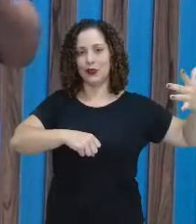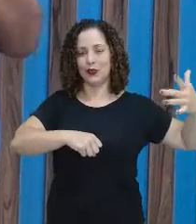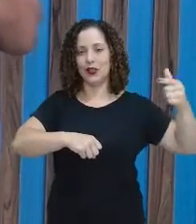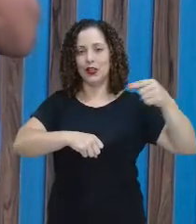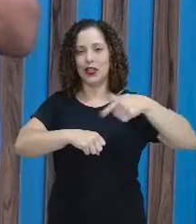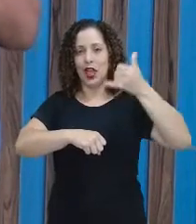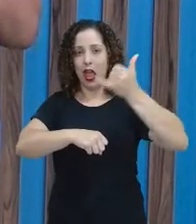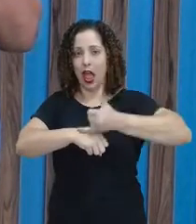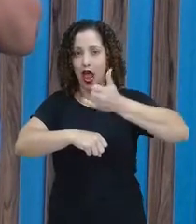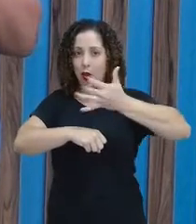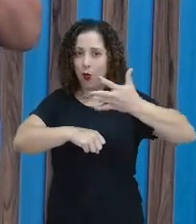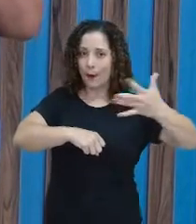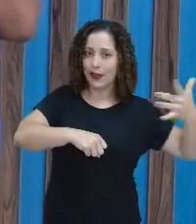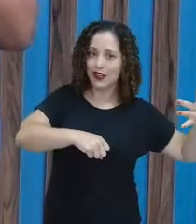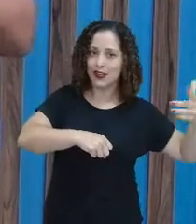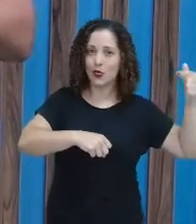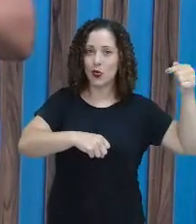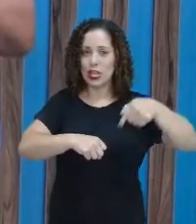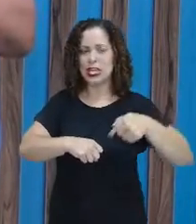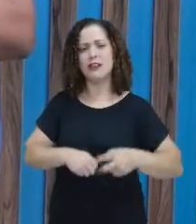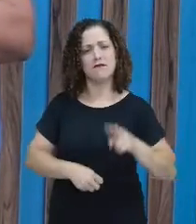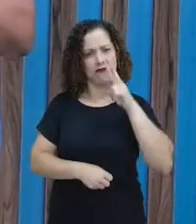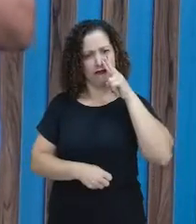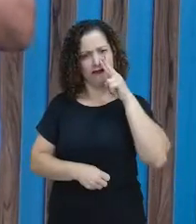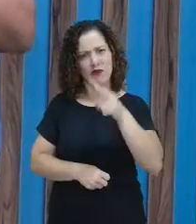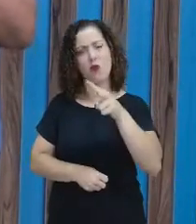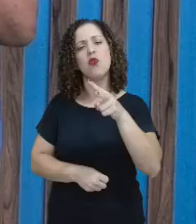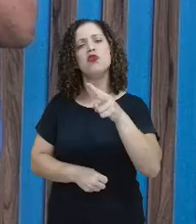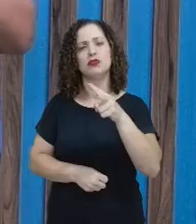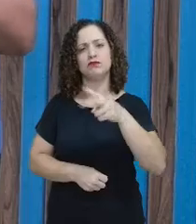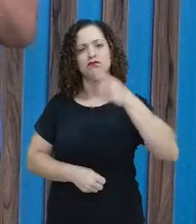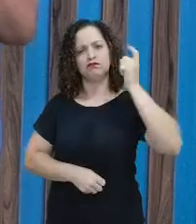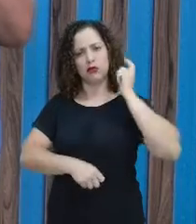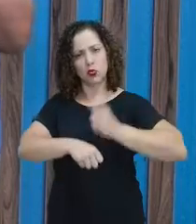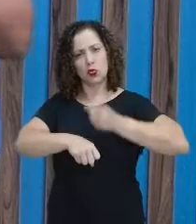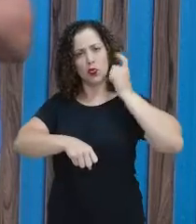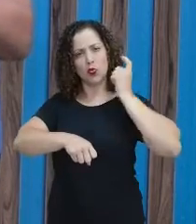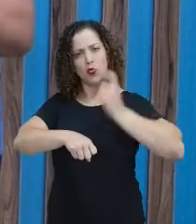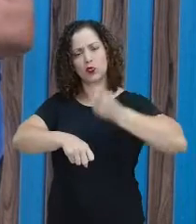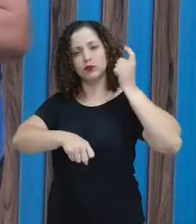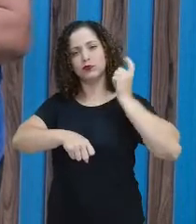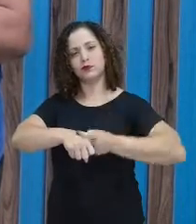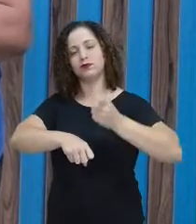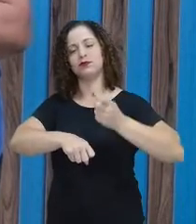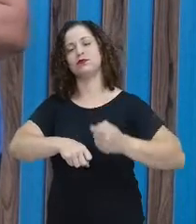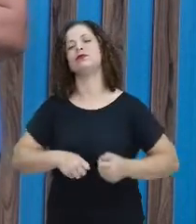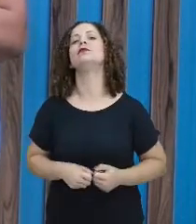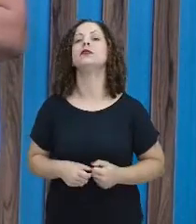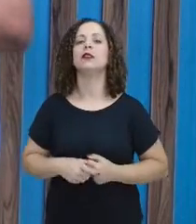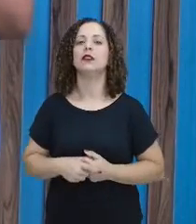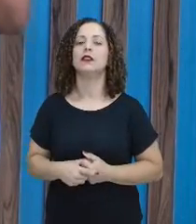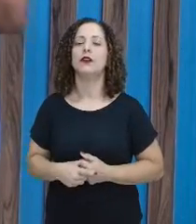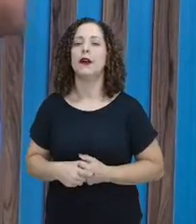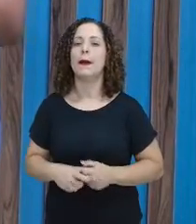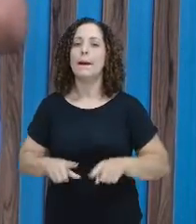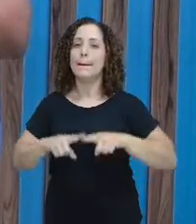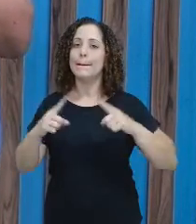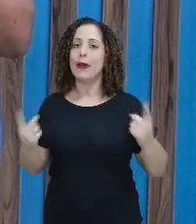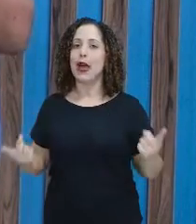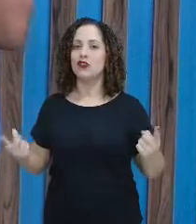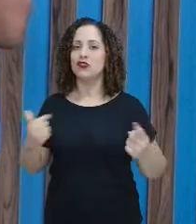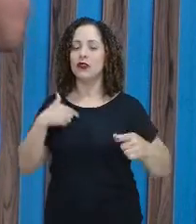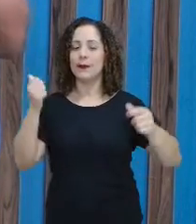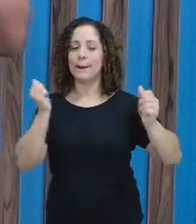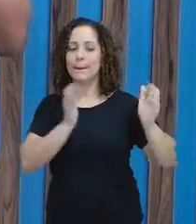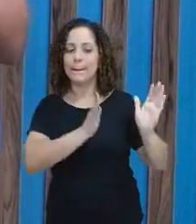tirar da natureza, ele é um material resistente. Eu posso dizer que ele é um material sólido. E aí, quando eu faço o